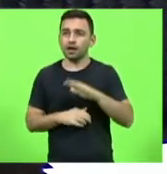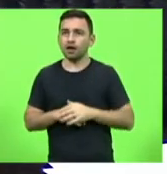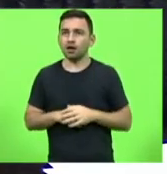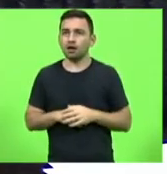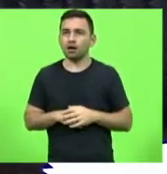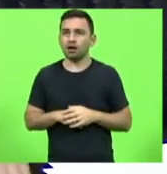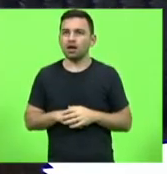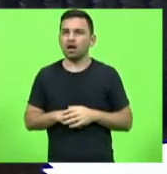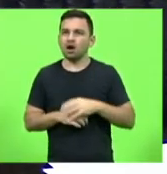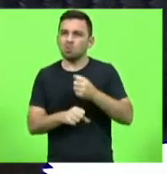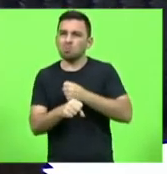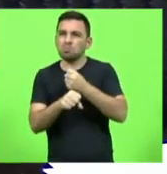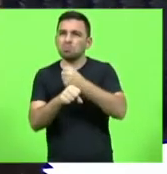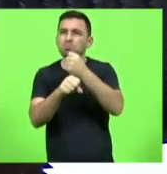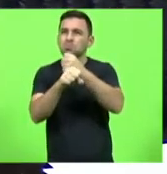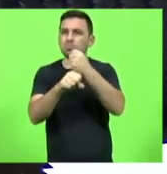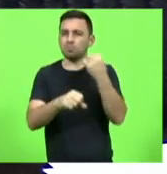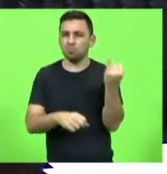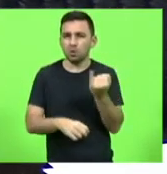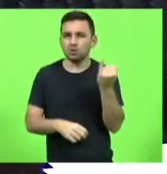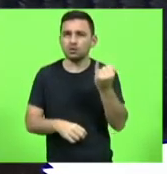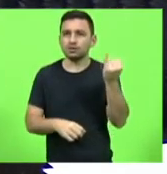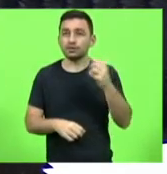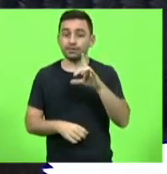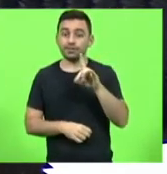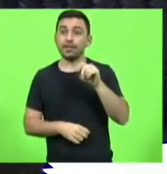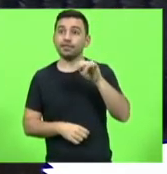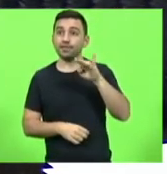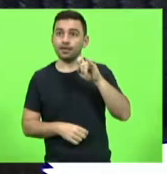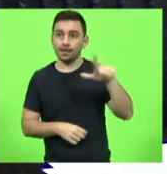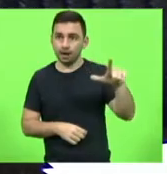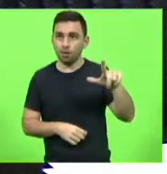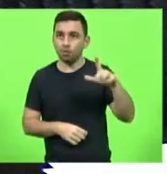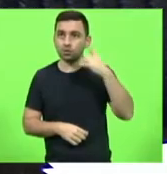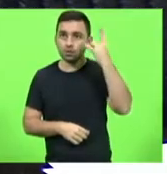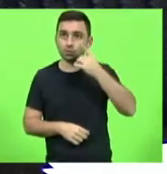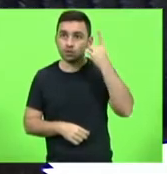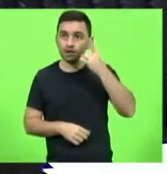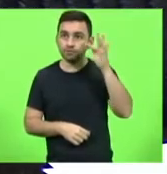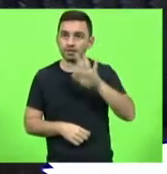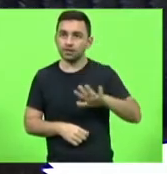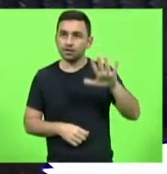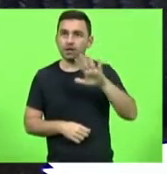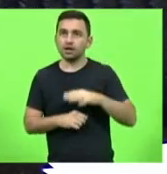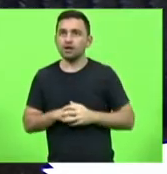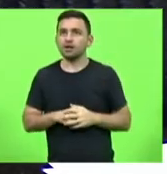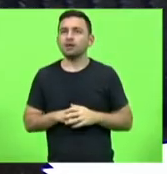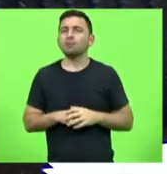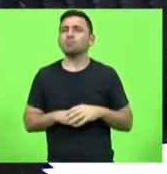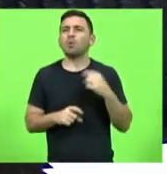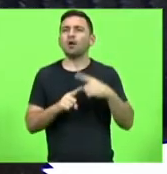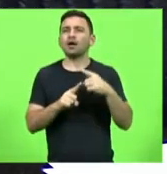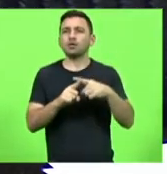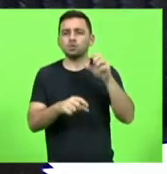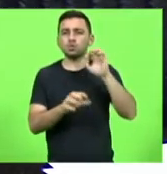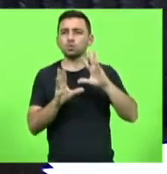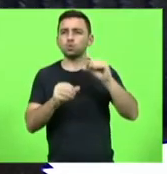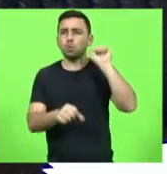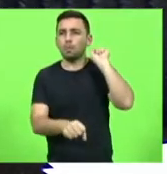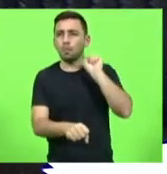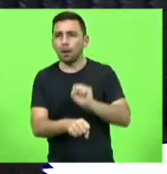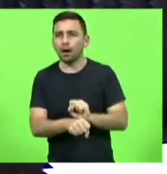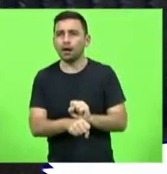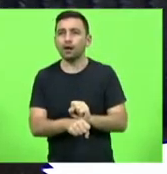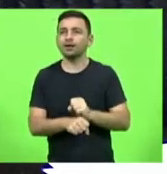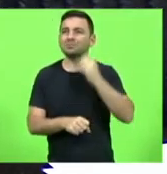obras importantes, como da Rocinha, o Daniel estava desesperado, o deputado federal Daniel Freitas, que iam ser paralisadas pela inexperiência